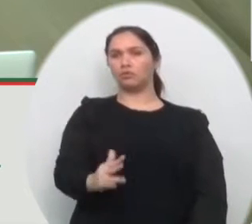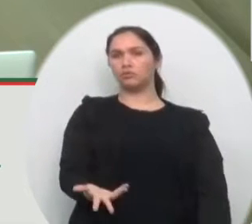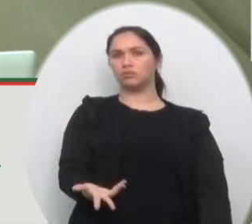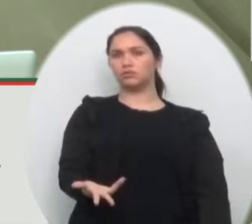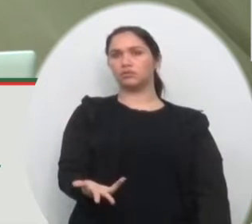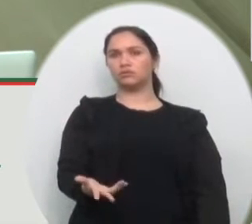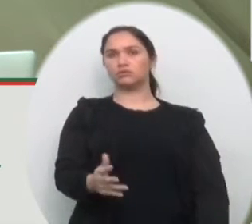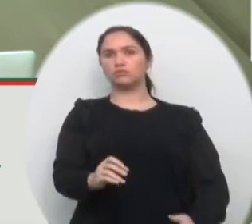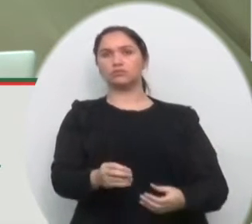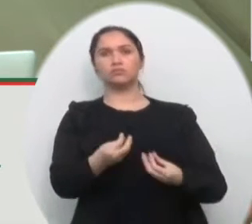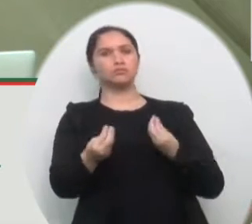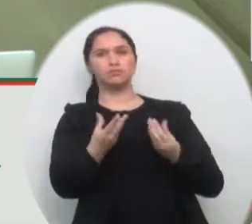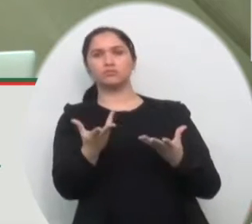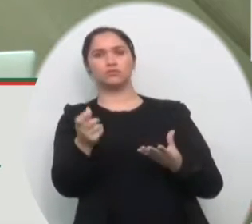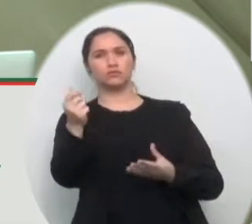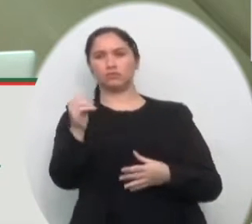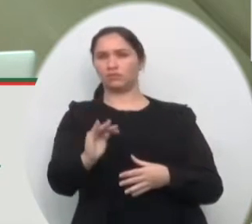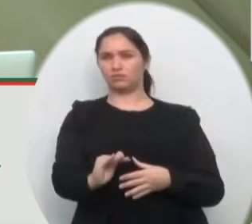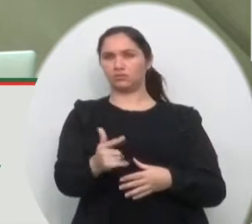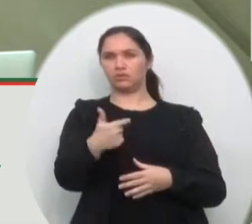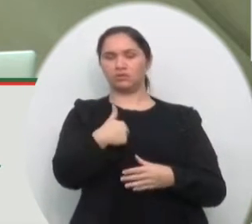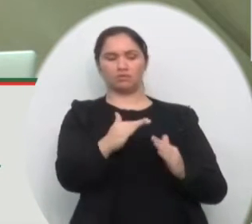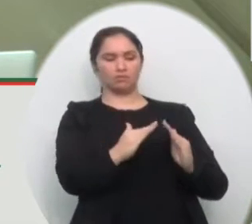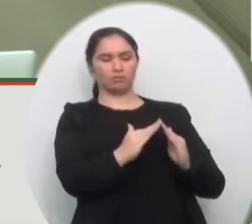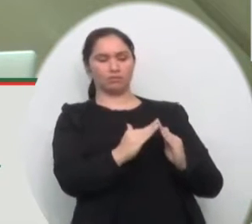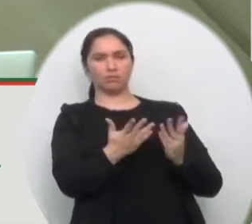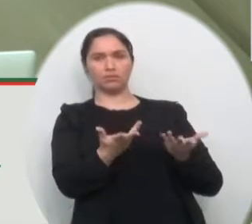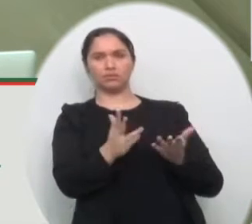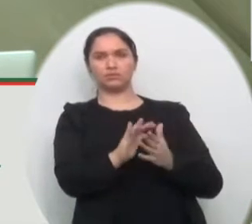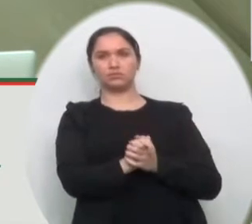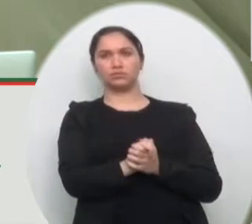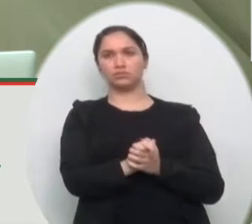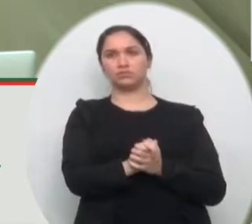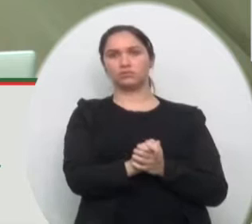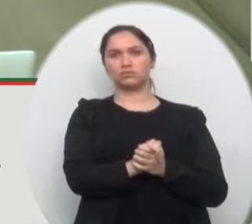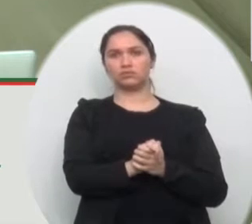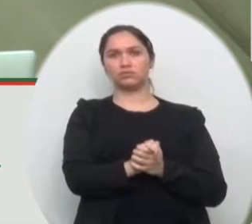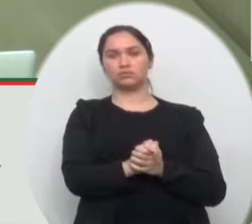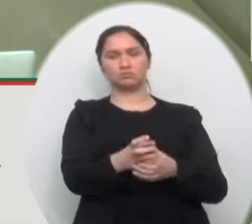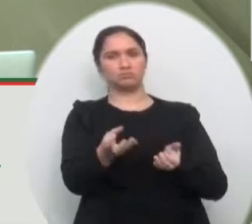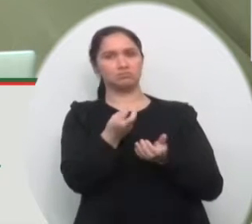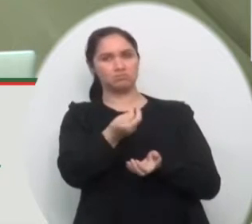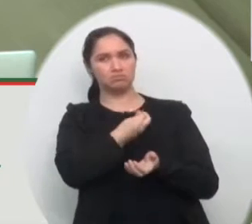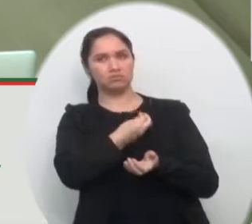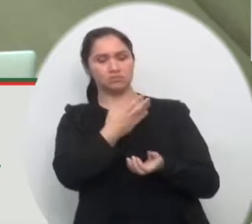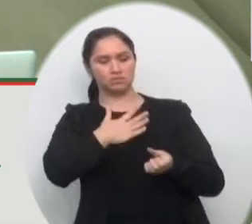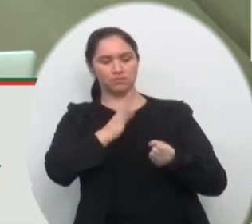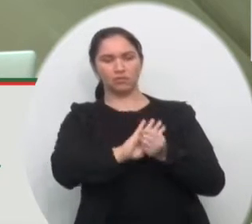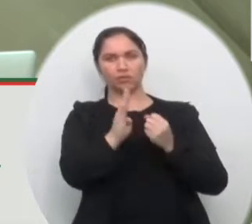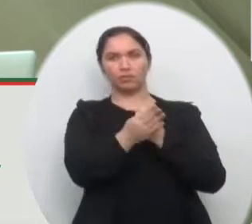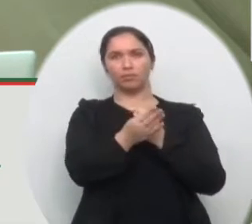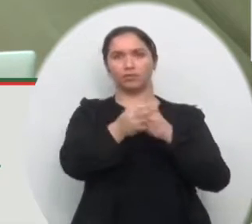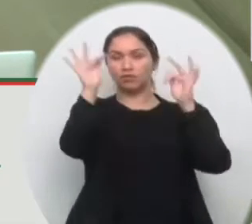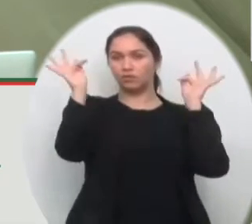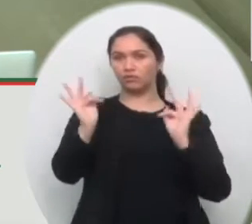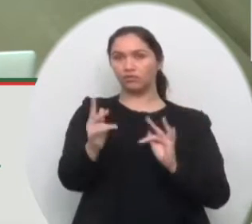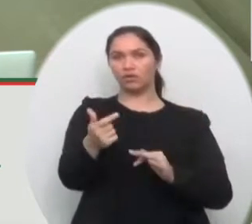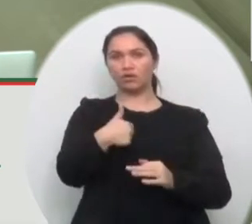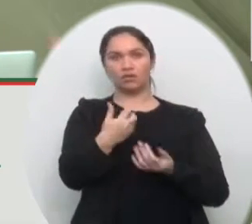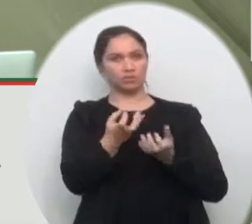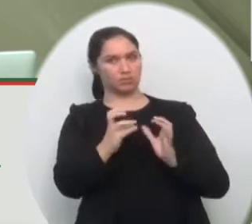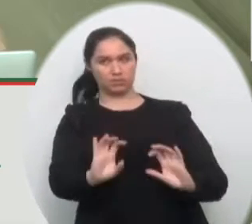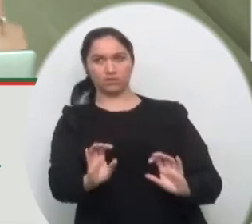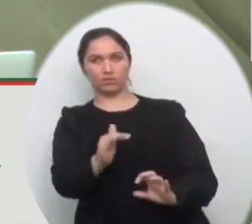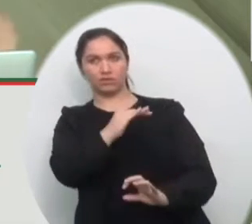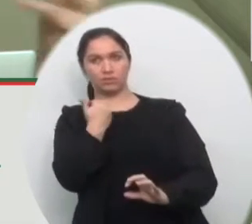economia? Pô, eu moro lá, eu quero morar lá, eu quero viver lá, eu quero ser feliz lá. Eu não quero morrer lá de câncer porque